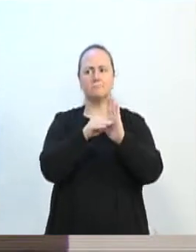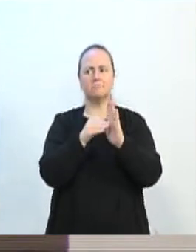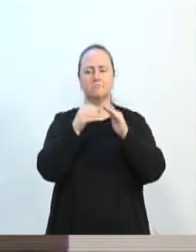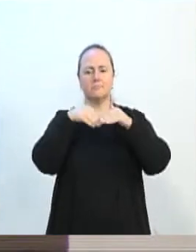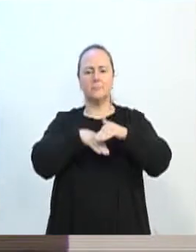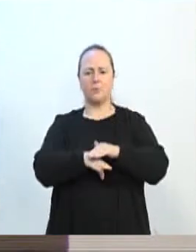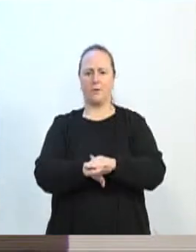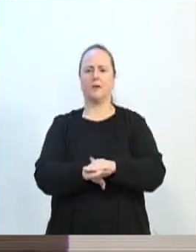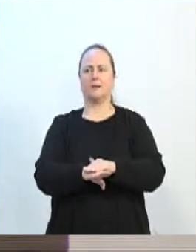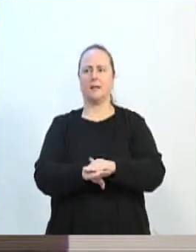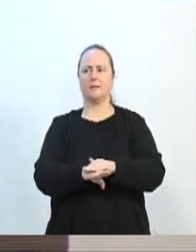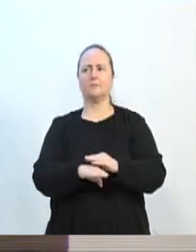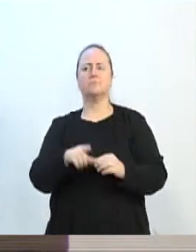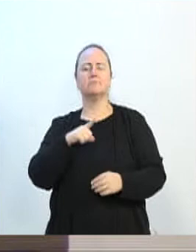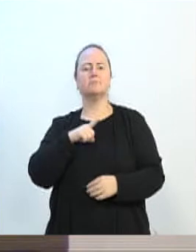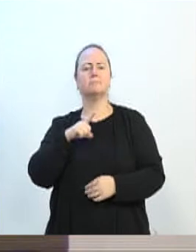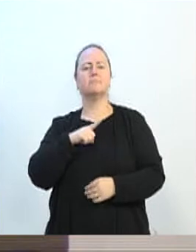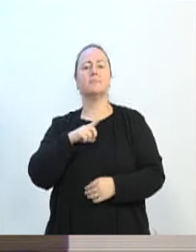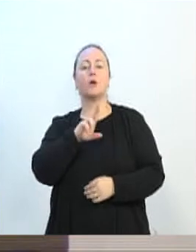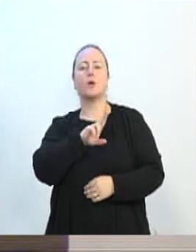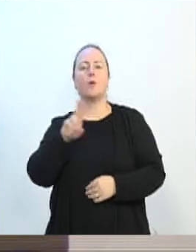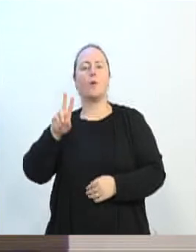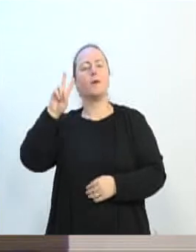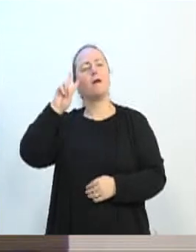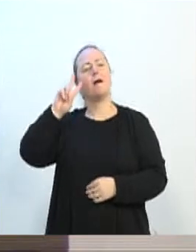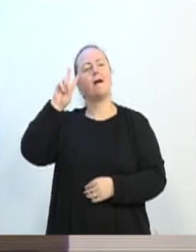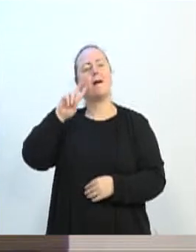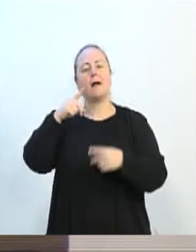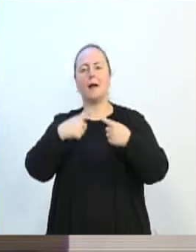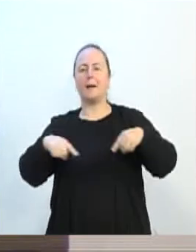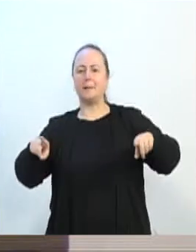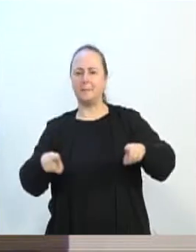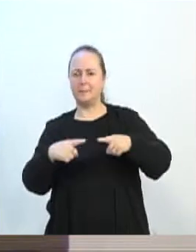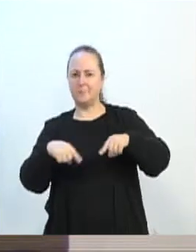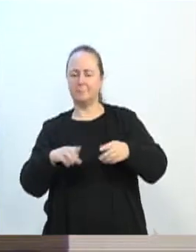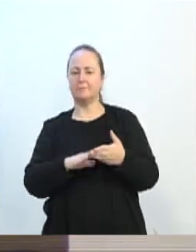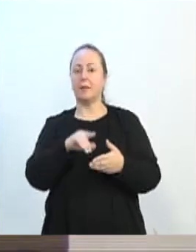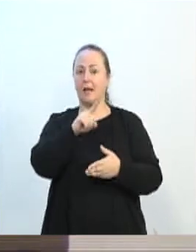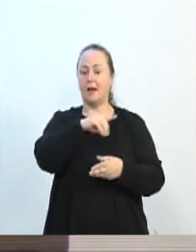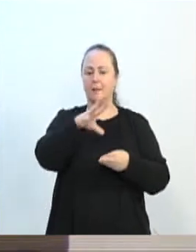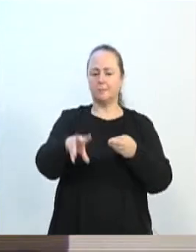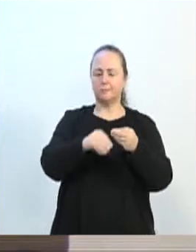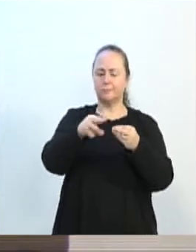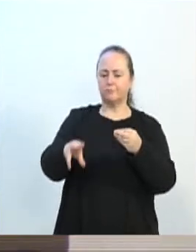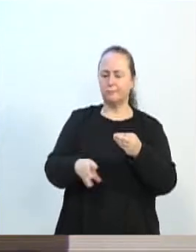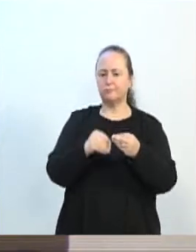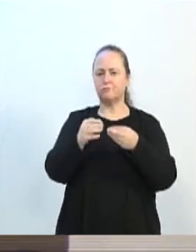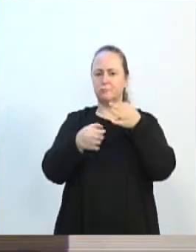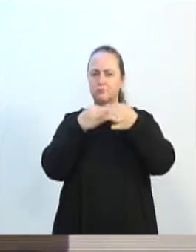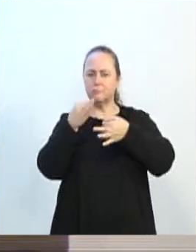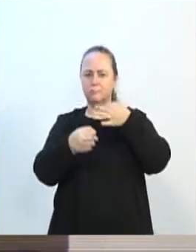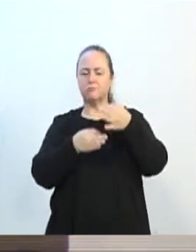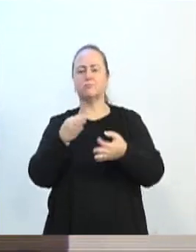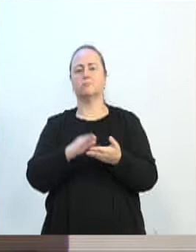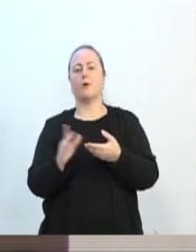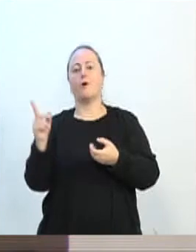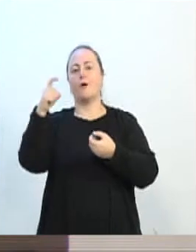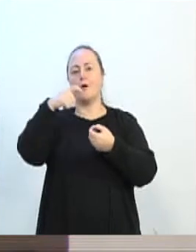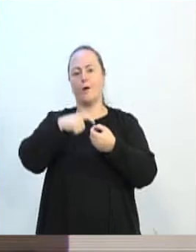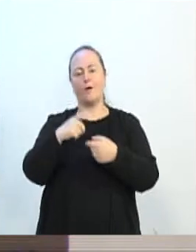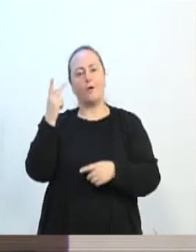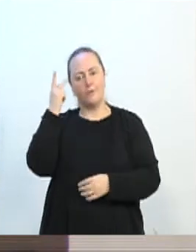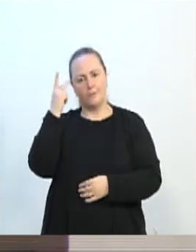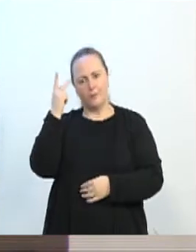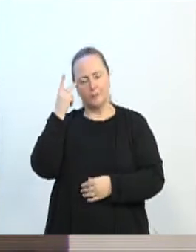o programa Memórias Musicais. Ela foi atenciosa, apresentou algumas ideias, algumas sugestões e voltou para São Paulo. Na